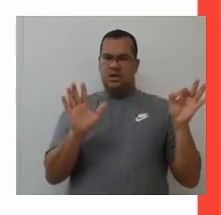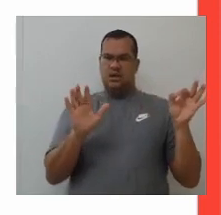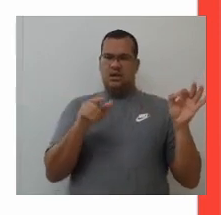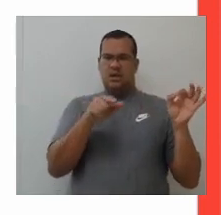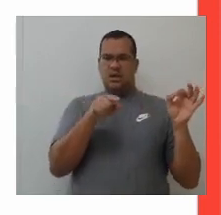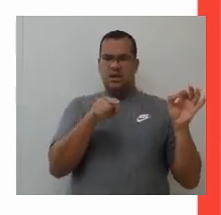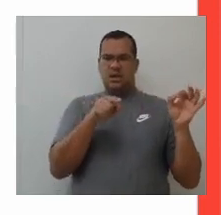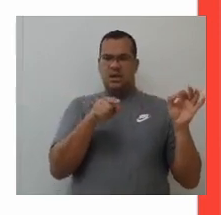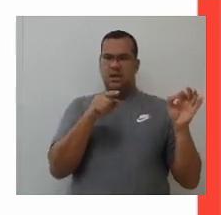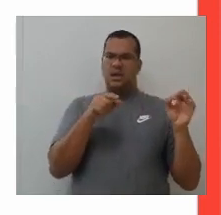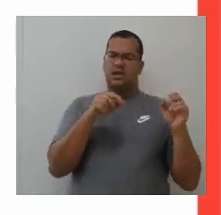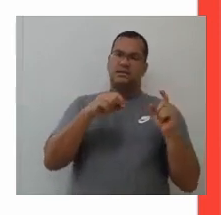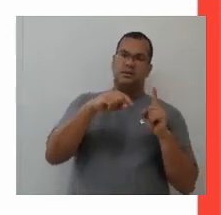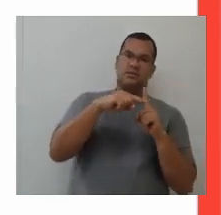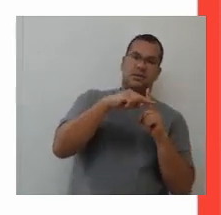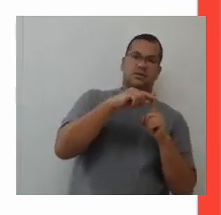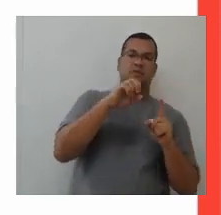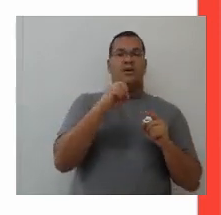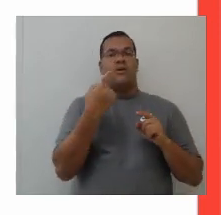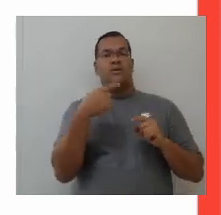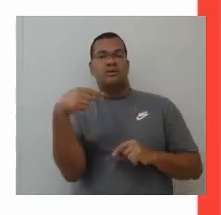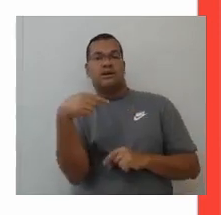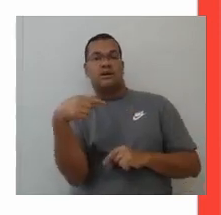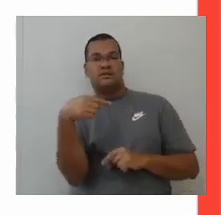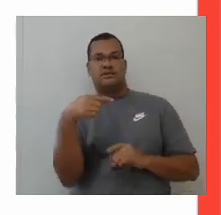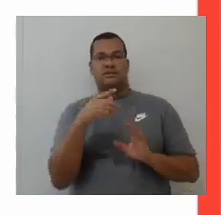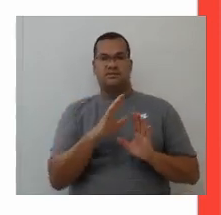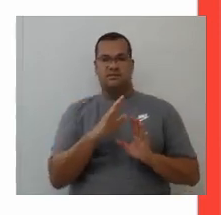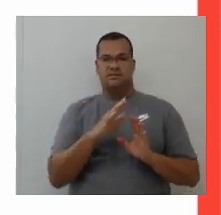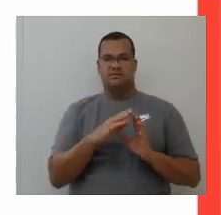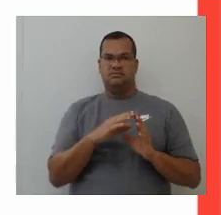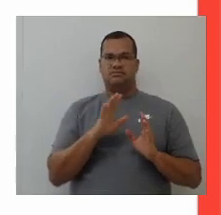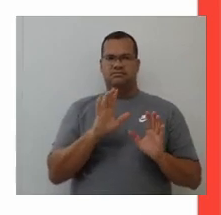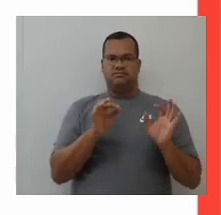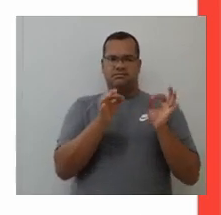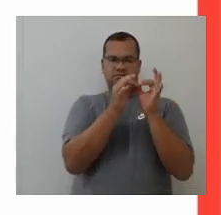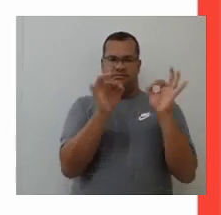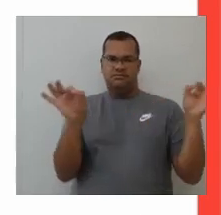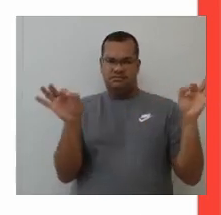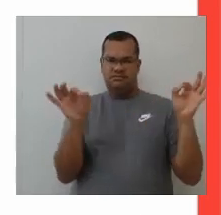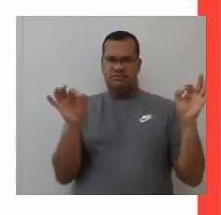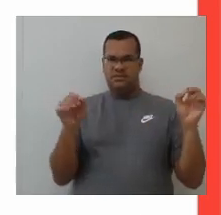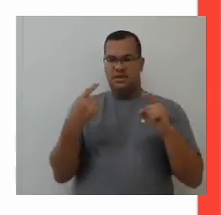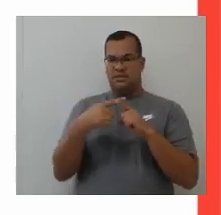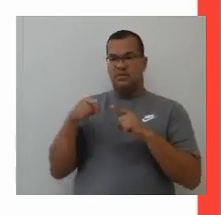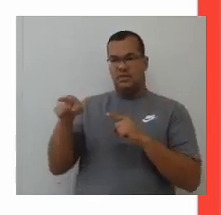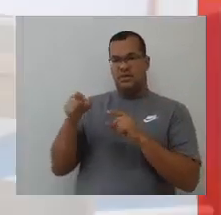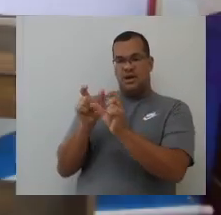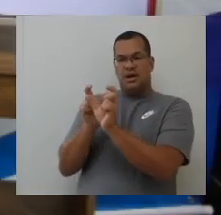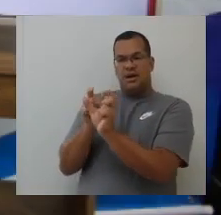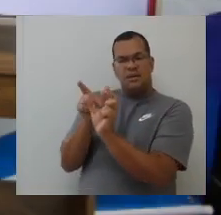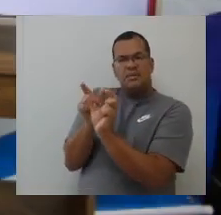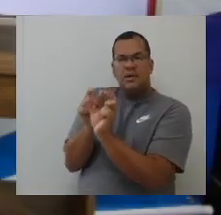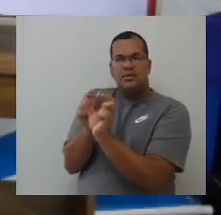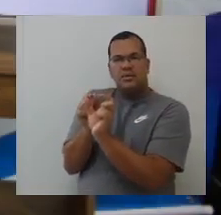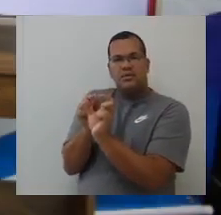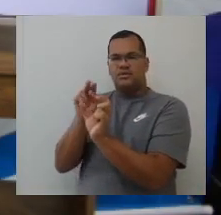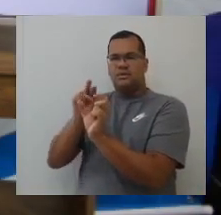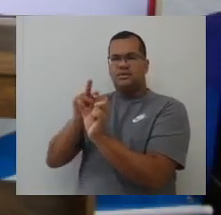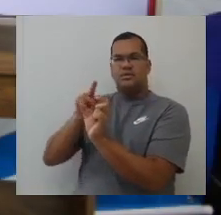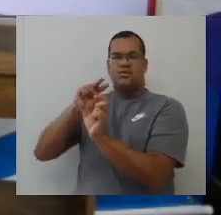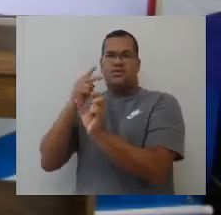ela é uma oração positiva ou negativa. A question tag vai ser sempre o inverso. Então, ó,